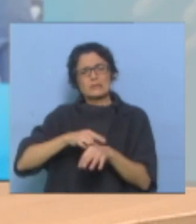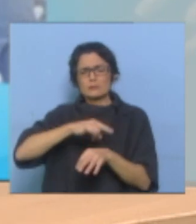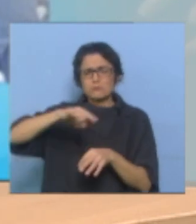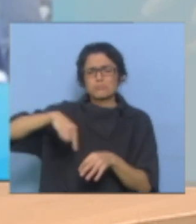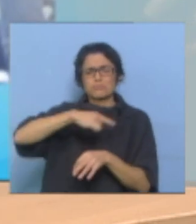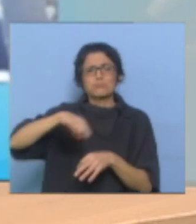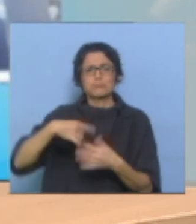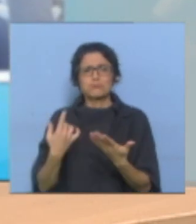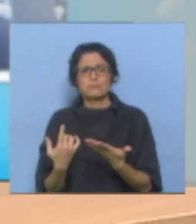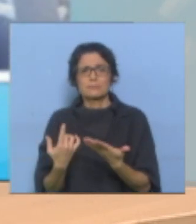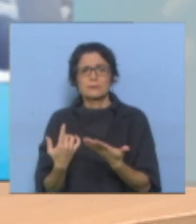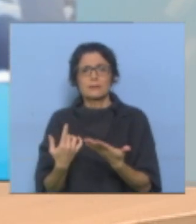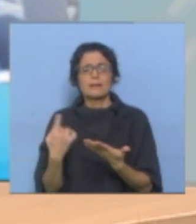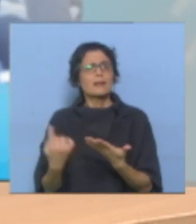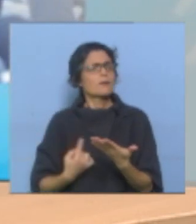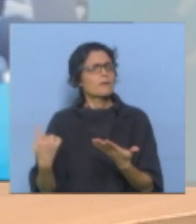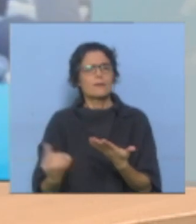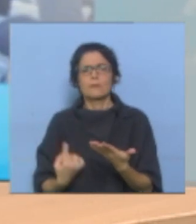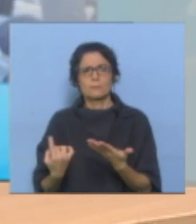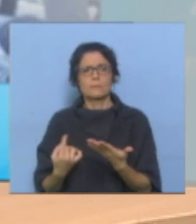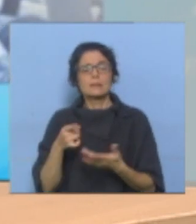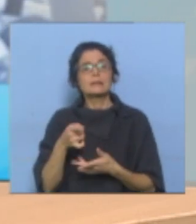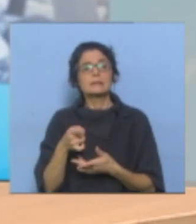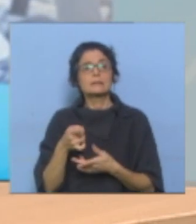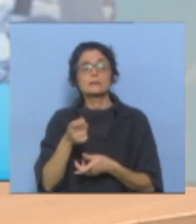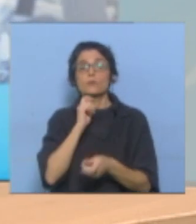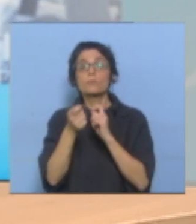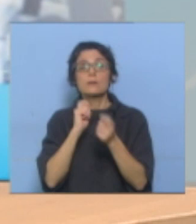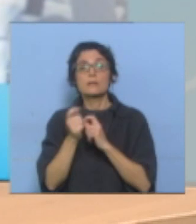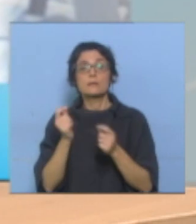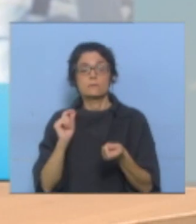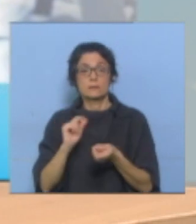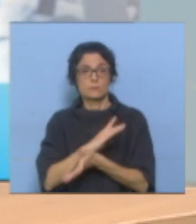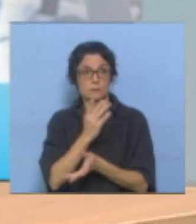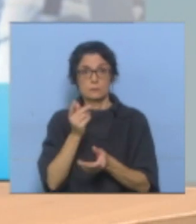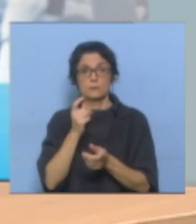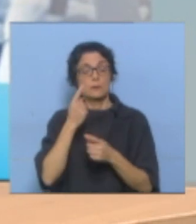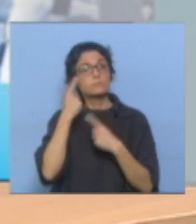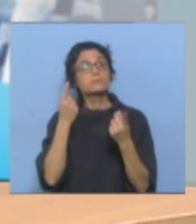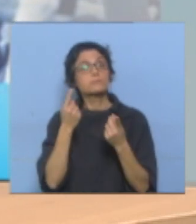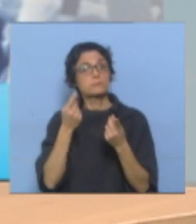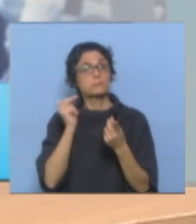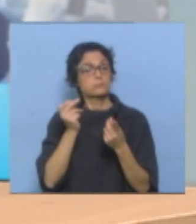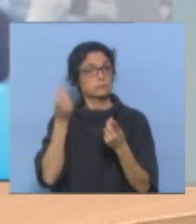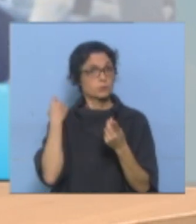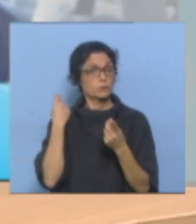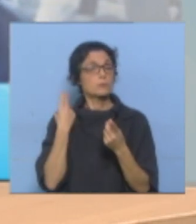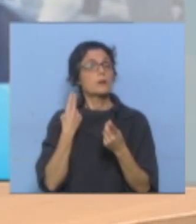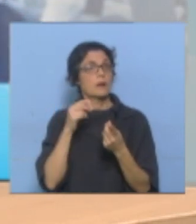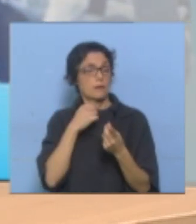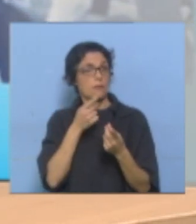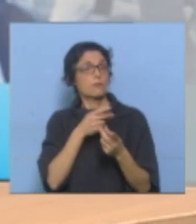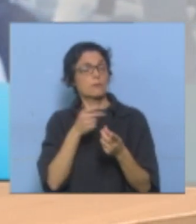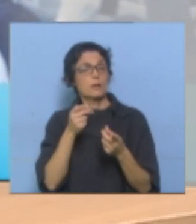deu à Renascença e ao público já quase há 2 anos, ele dizia qualquer coisa como: a justiça não pode ser